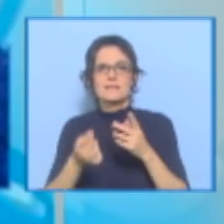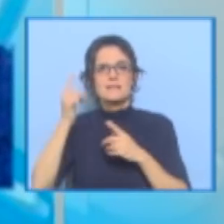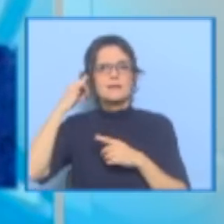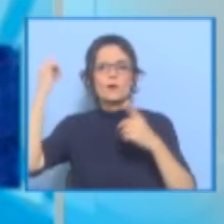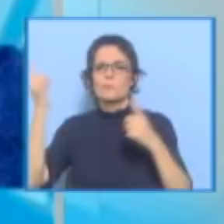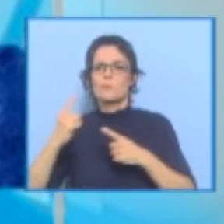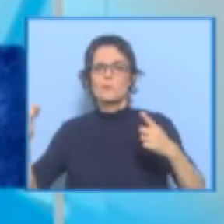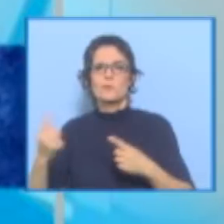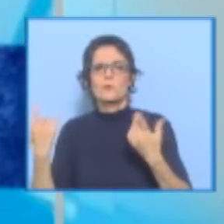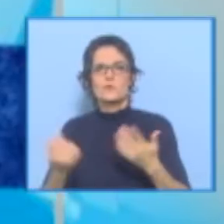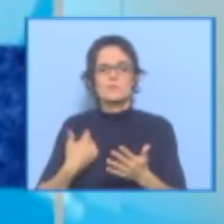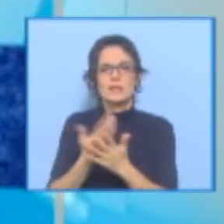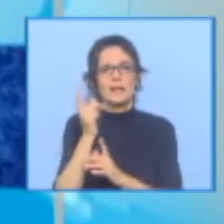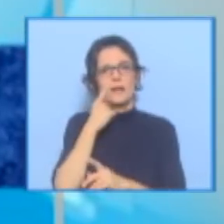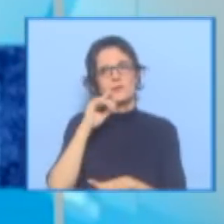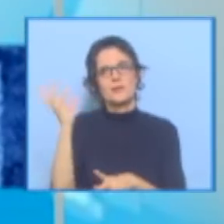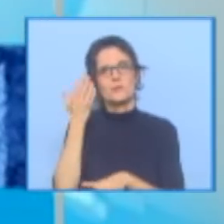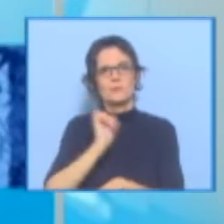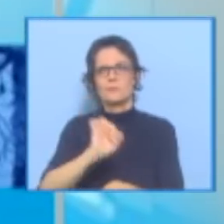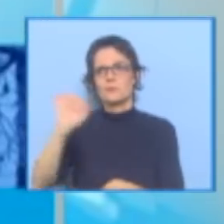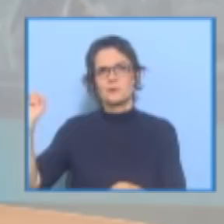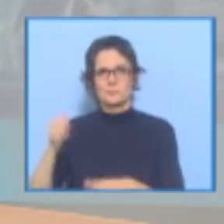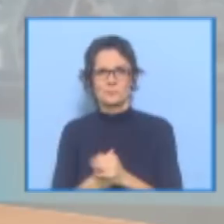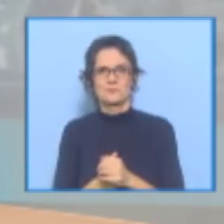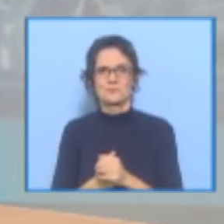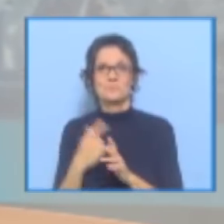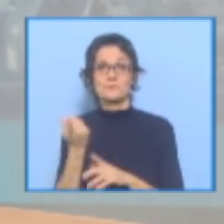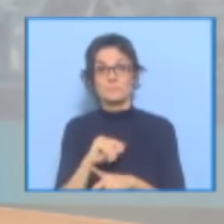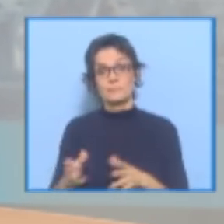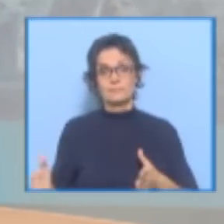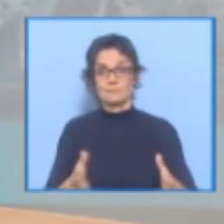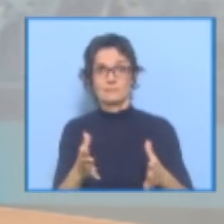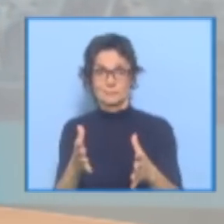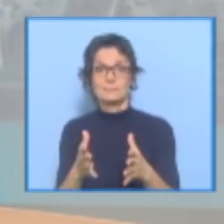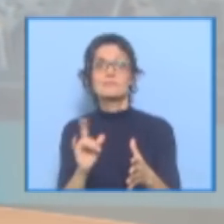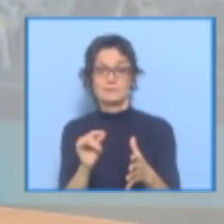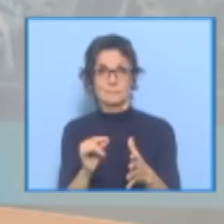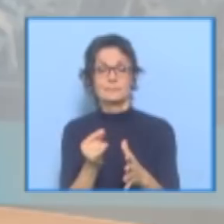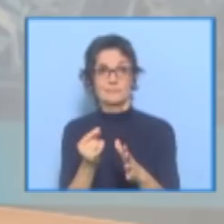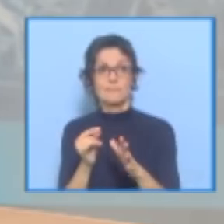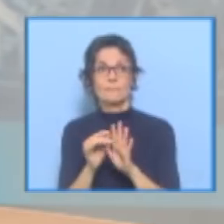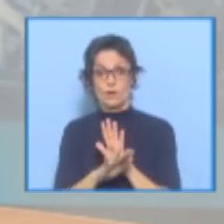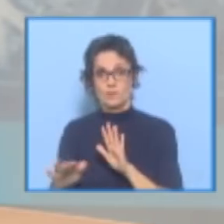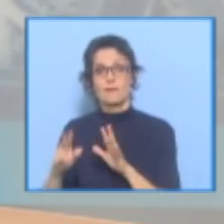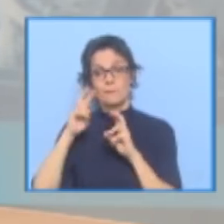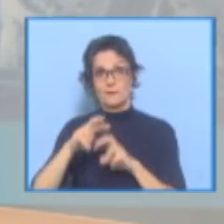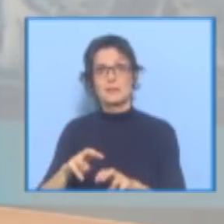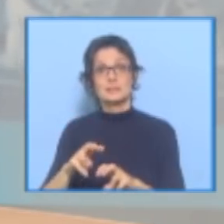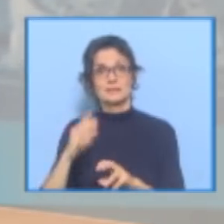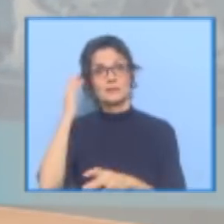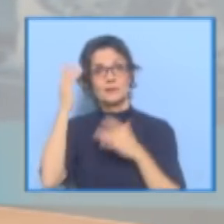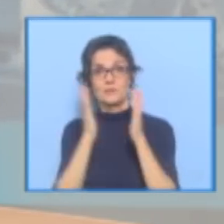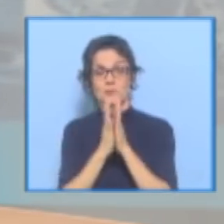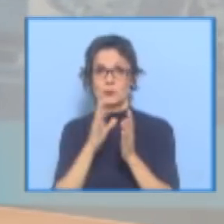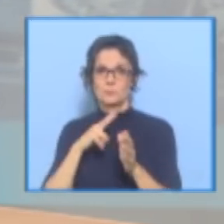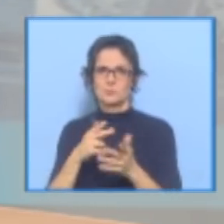dar a conhecer um pouco a sua cultura. E assinalar também esse percurso que acontece na investigação da teologia em Portugal. Pedro Pita, muito obrigado